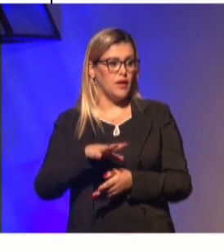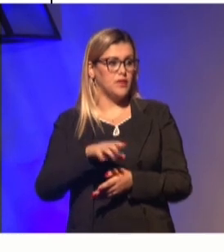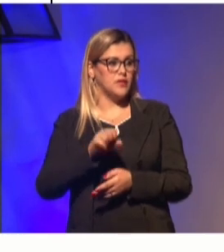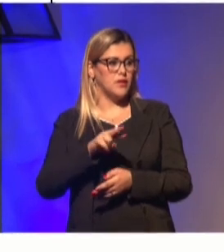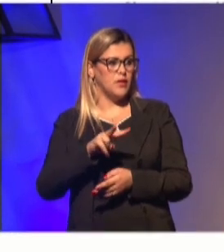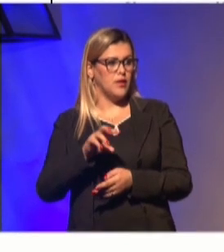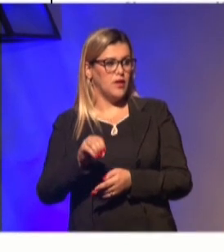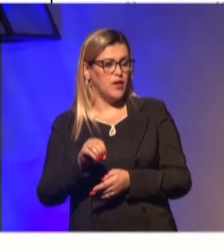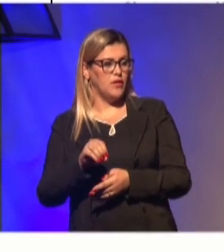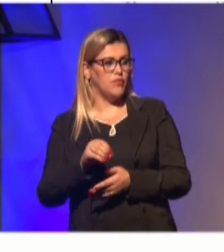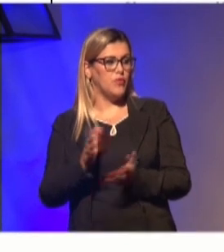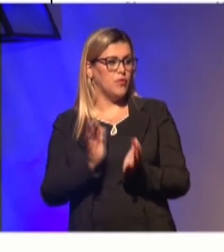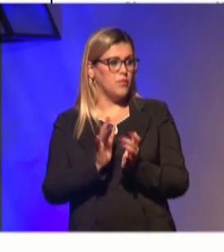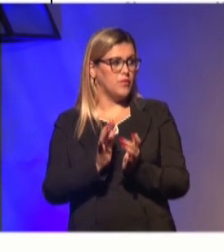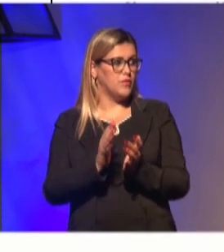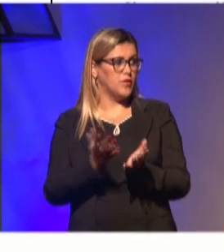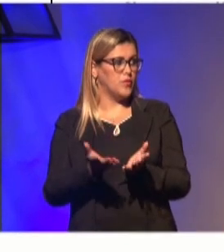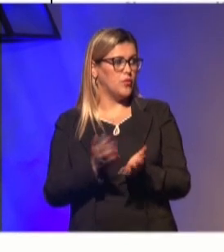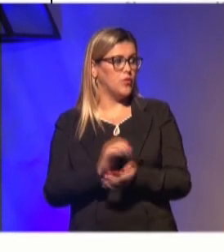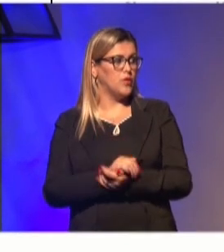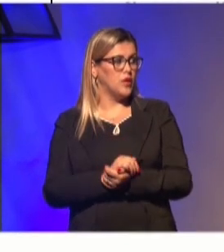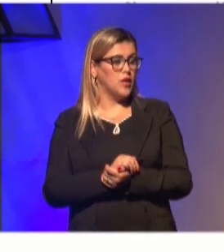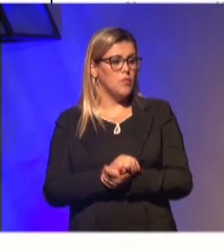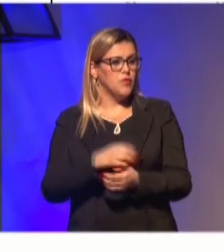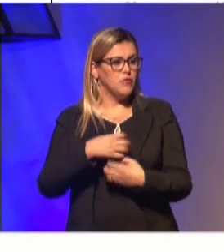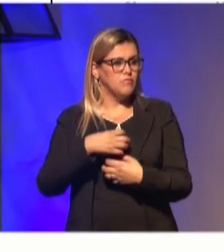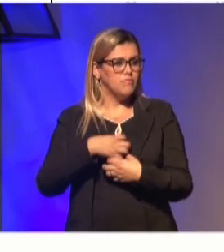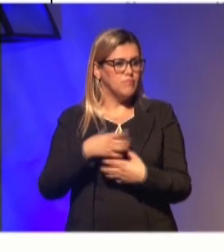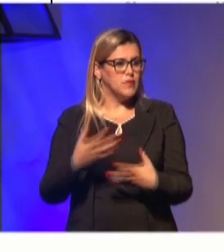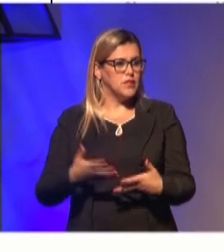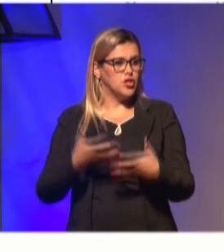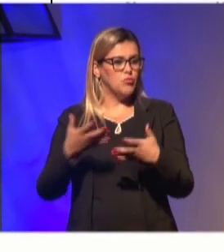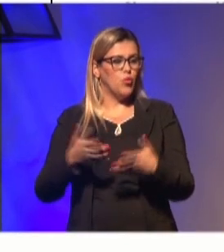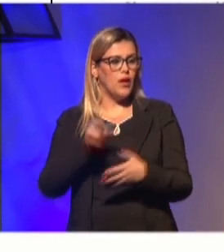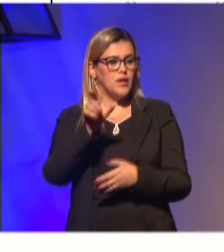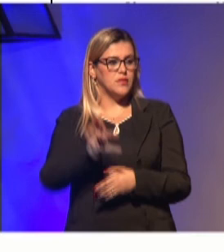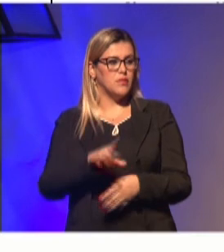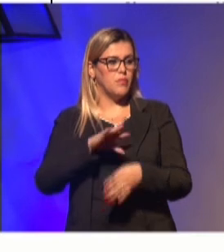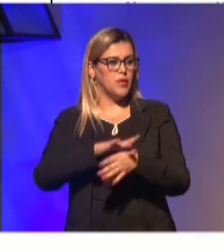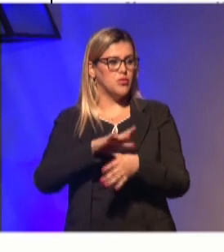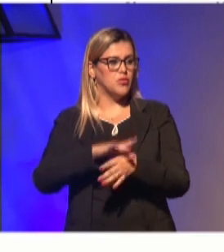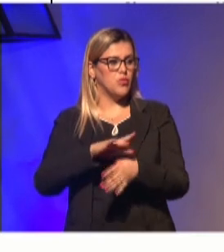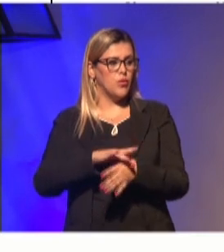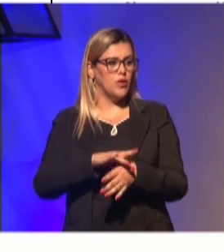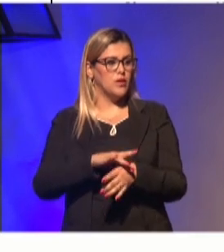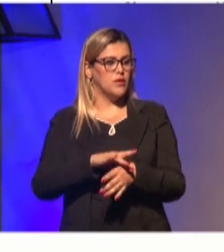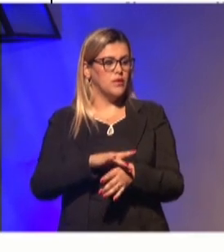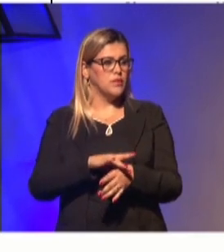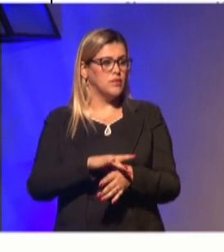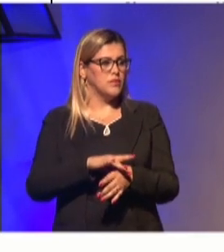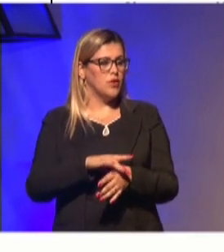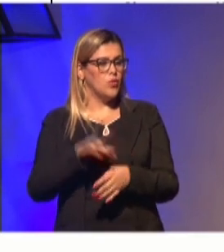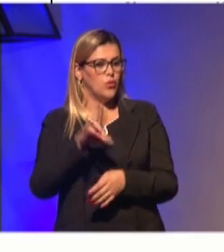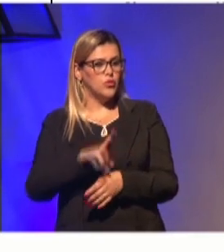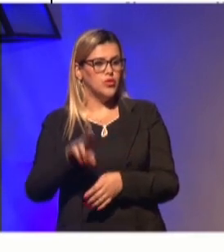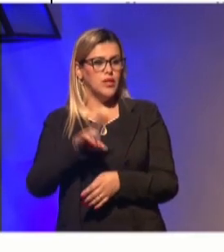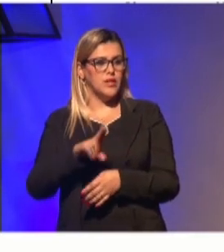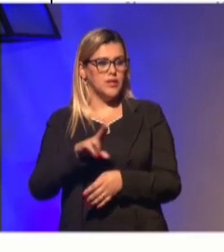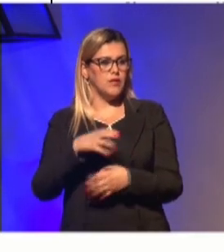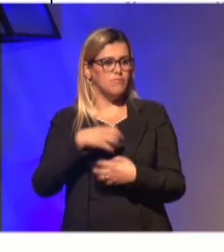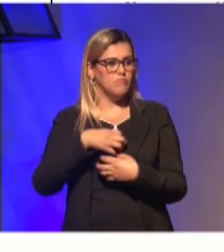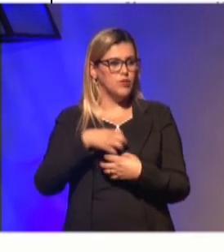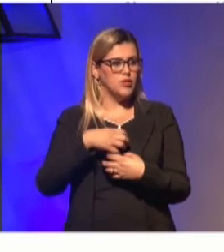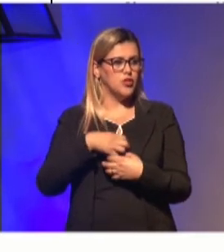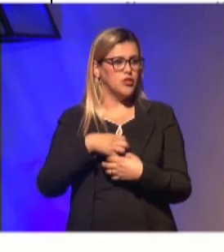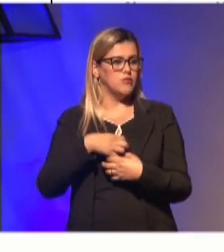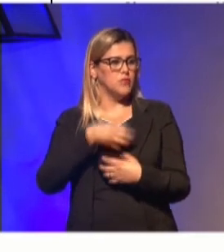caso da lesão nervosa periférica, no fato de você estimular esse paciente, ou seja, no fato de você utilizar o sentido sonoro,